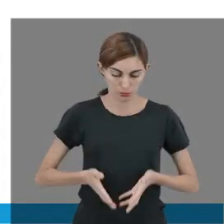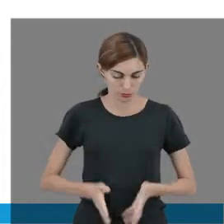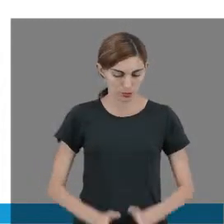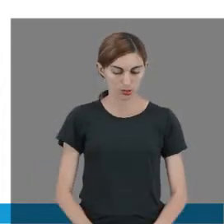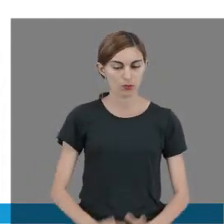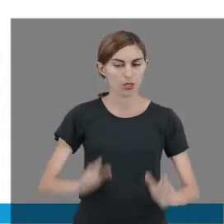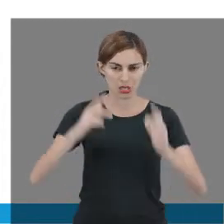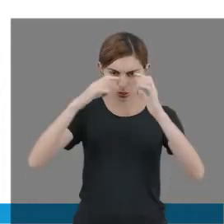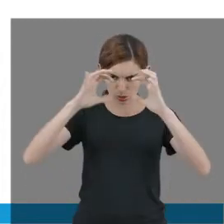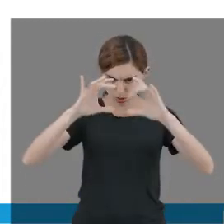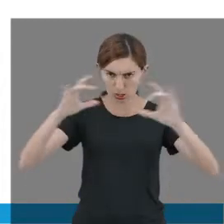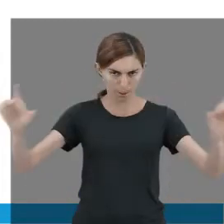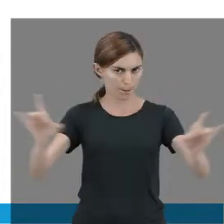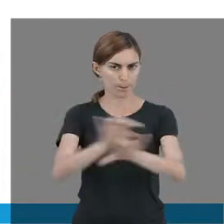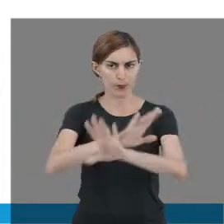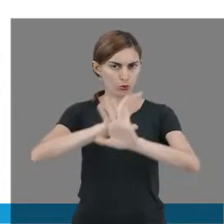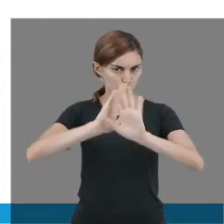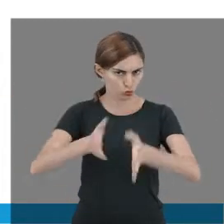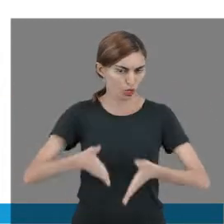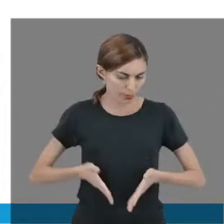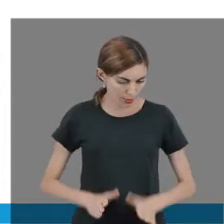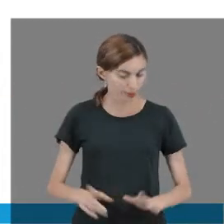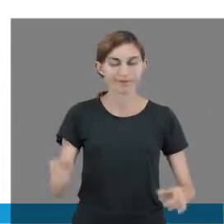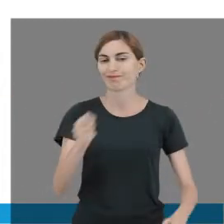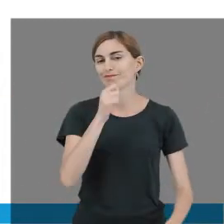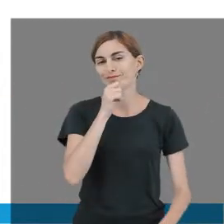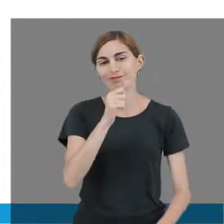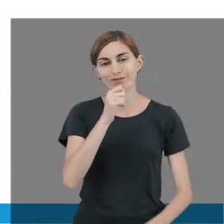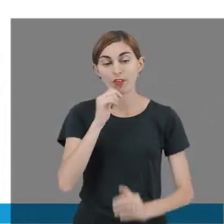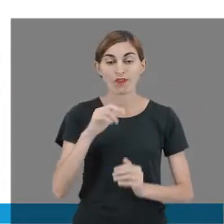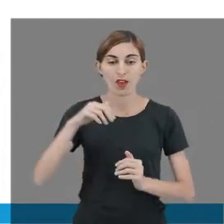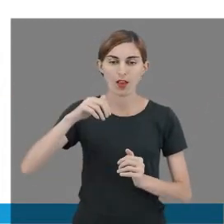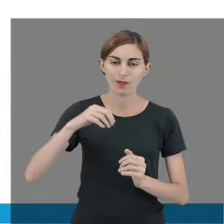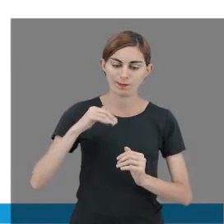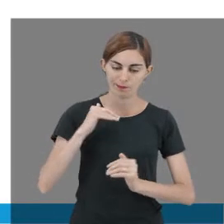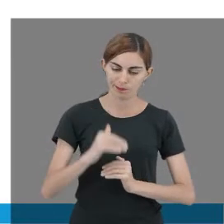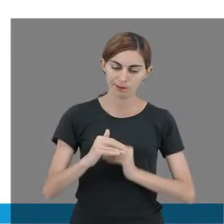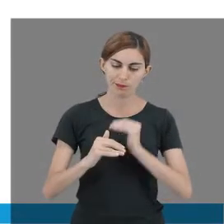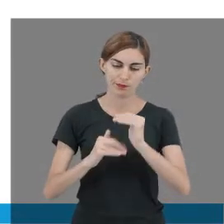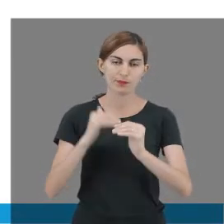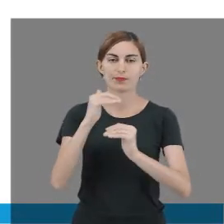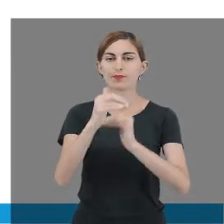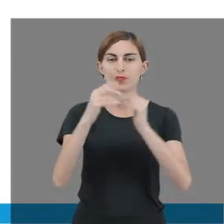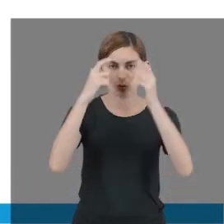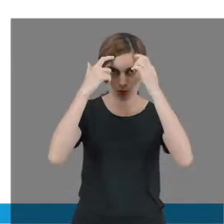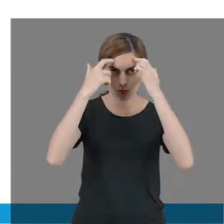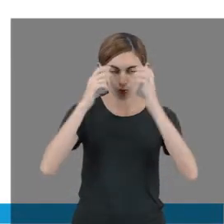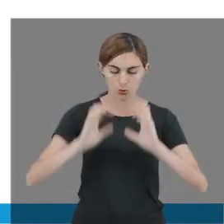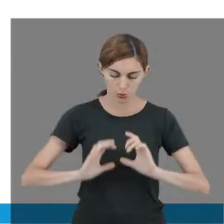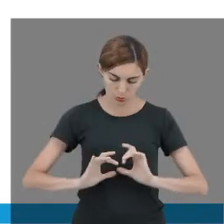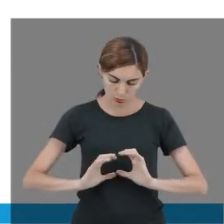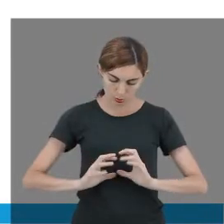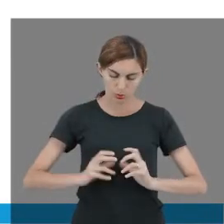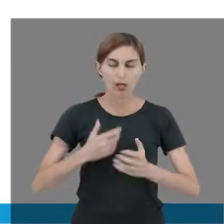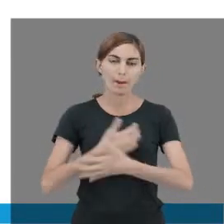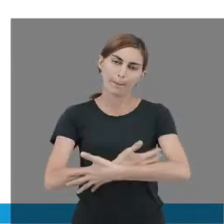não nasce pronto. Por isso que a gente vai aprendendo e vai amadurecendo, né? Então, aqui é um cérebro do bebê